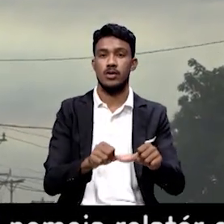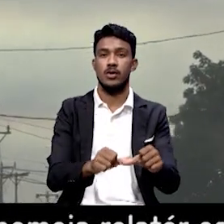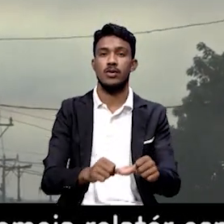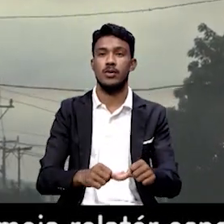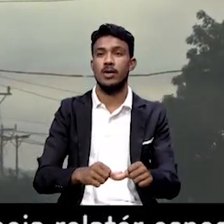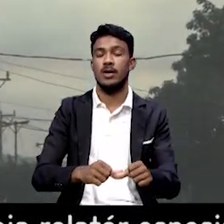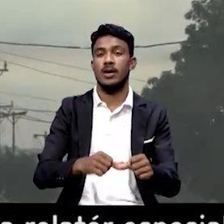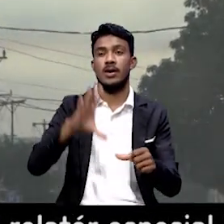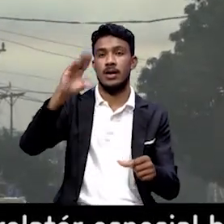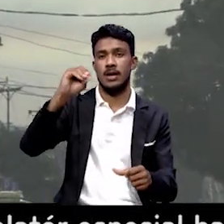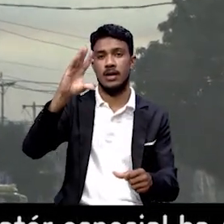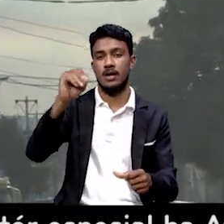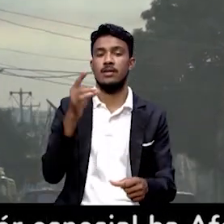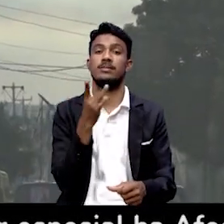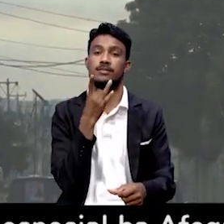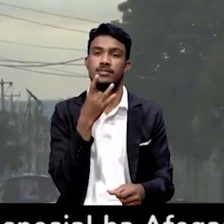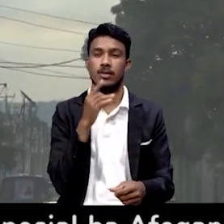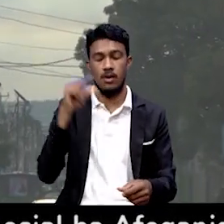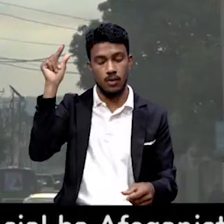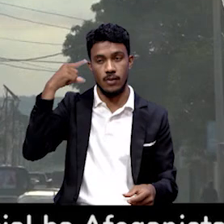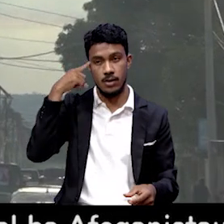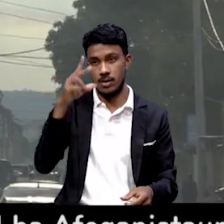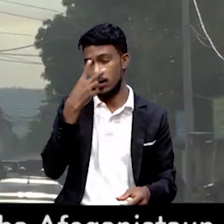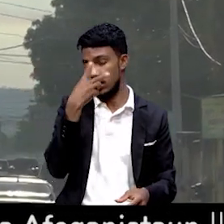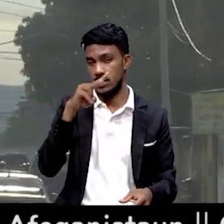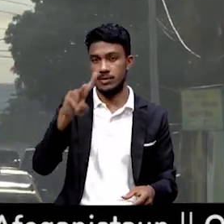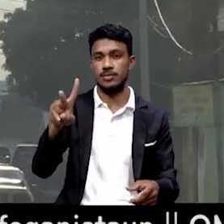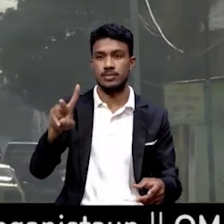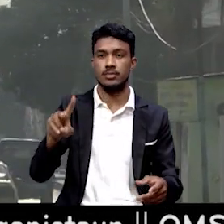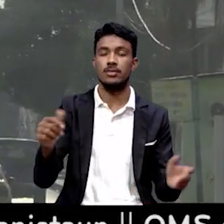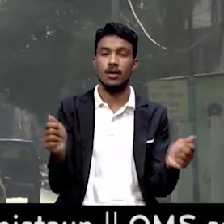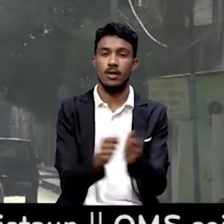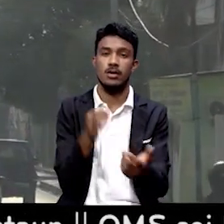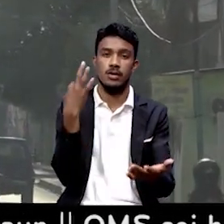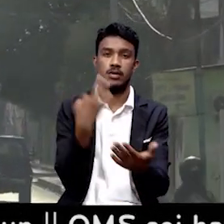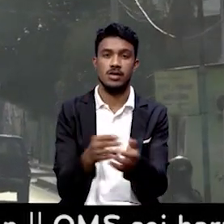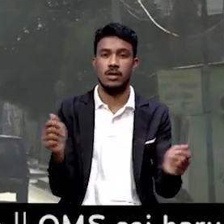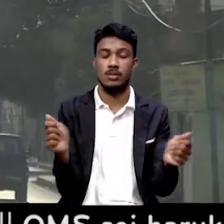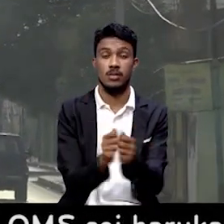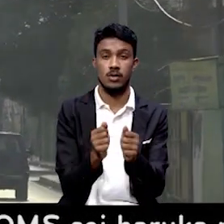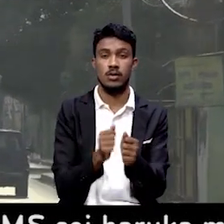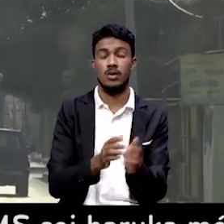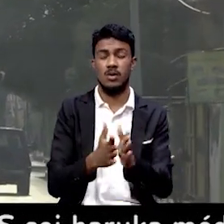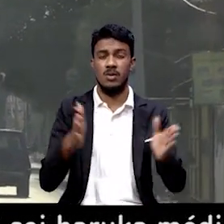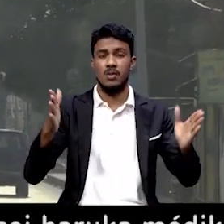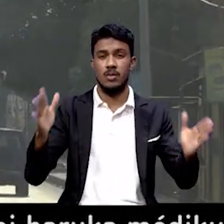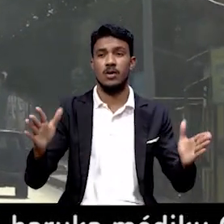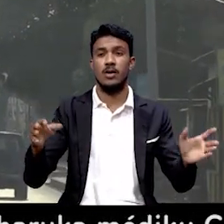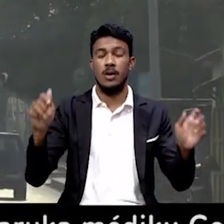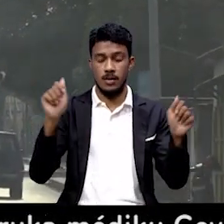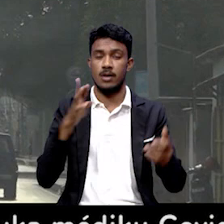mate mas que governo hariona empresa pública ho alocação osan ho montante bot o de